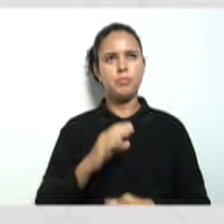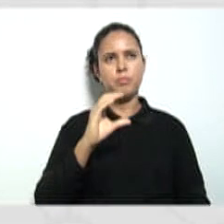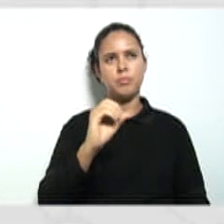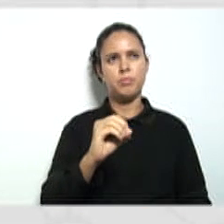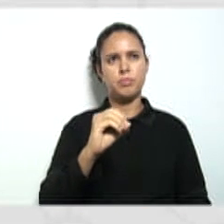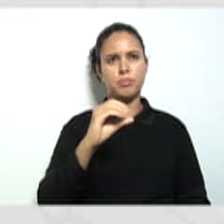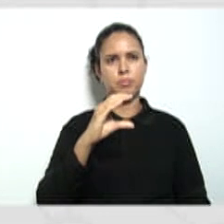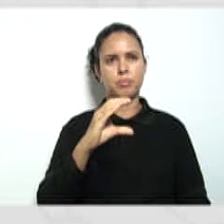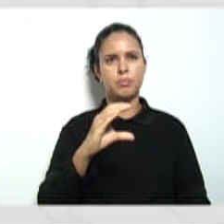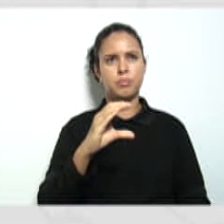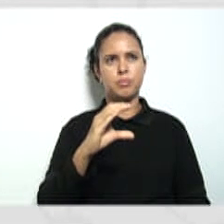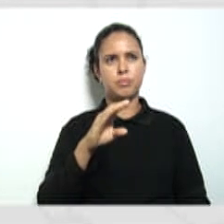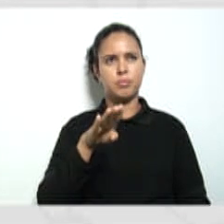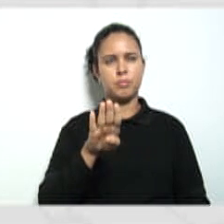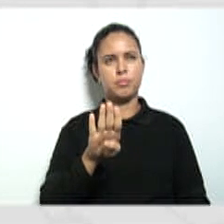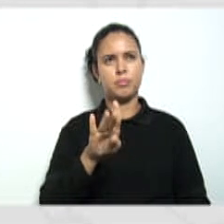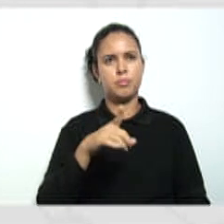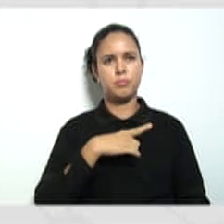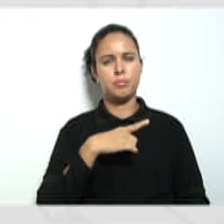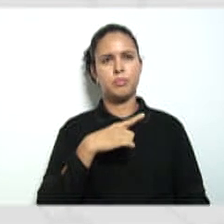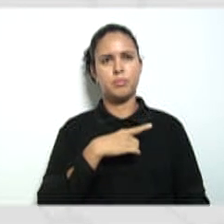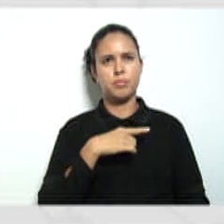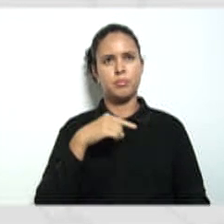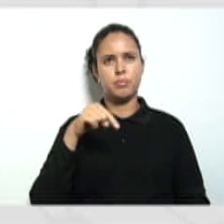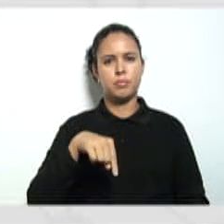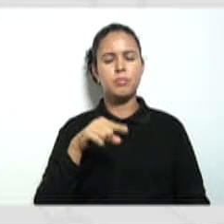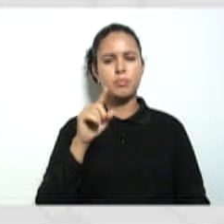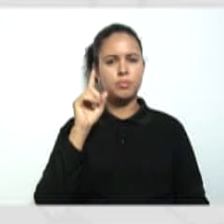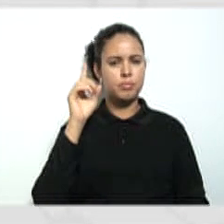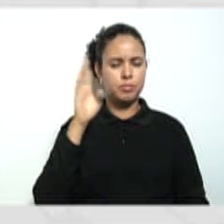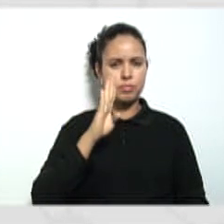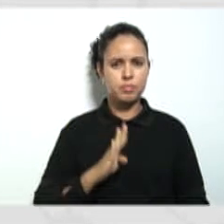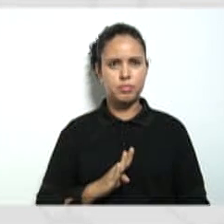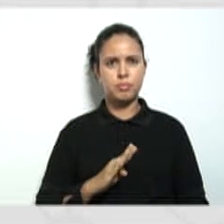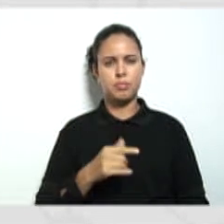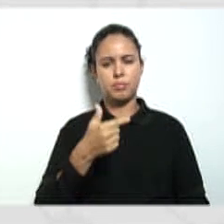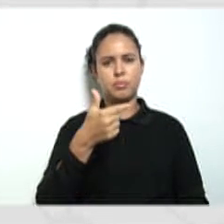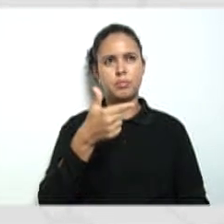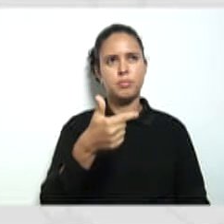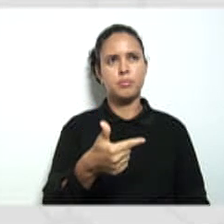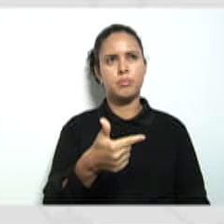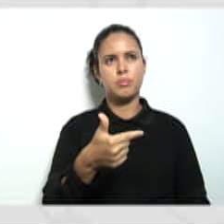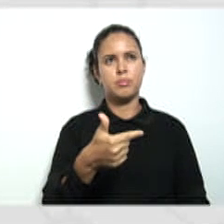Brasil 293 cooperativas habitacionais e elas contam com